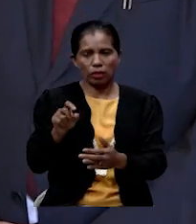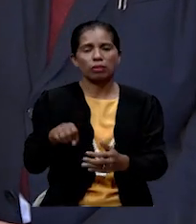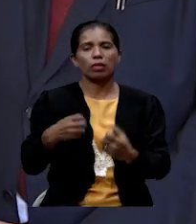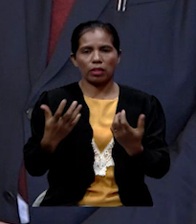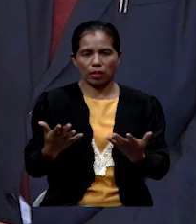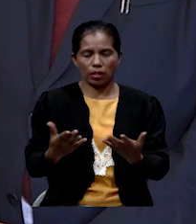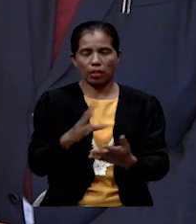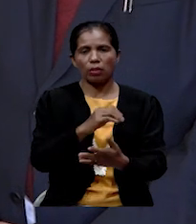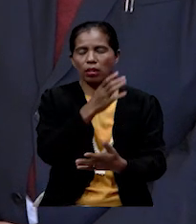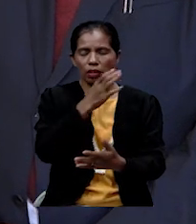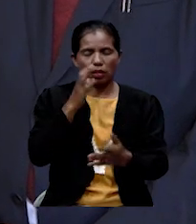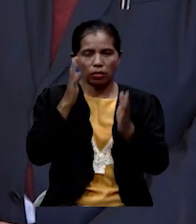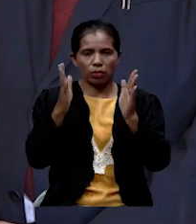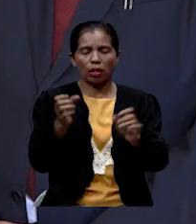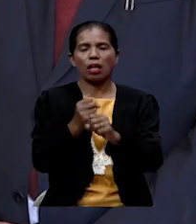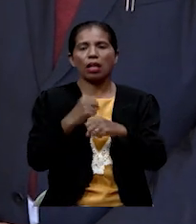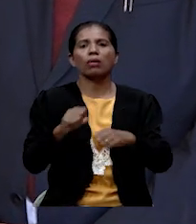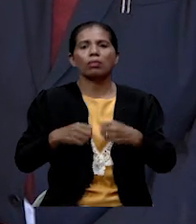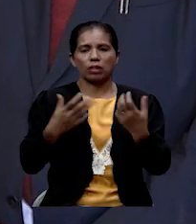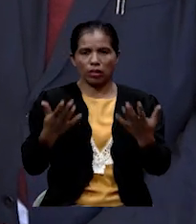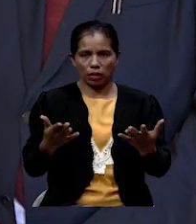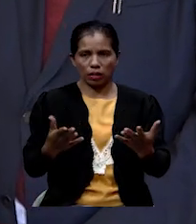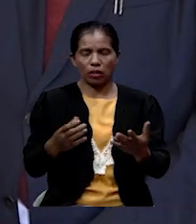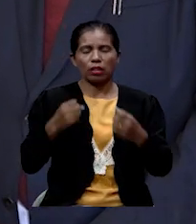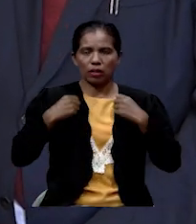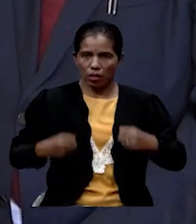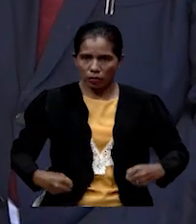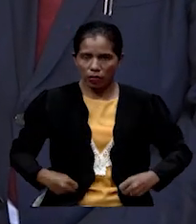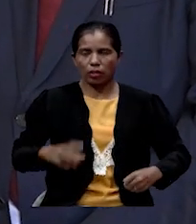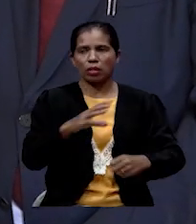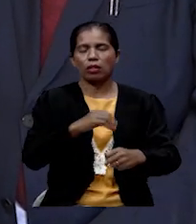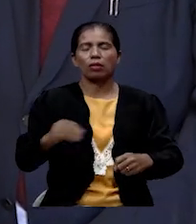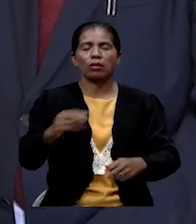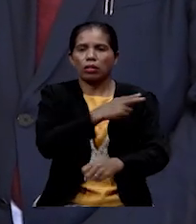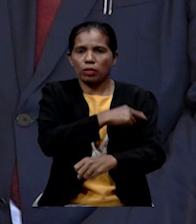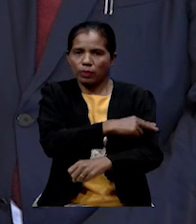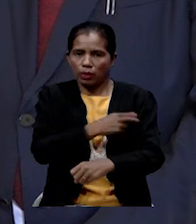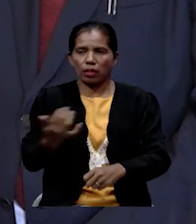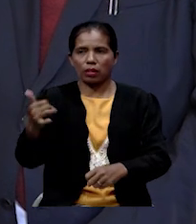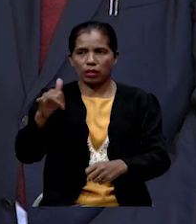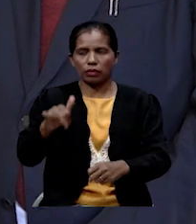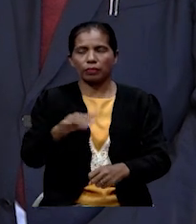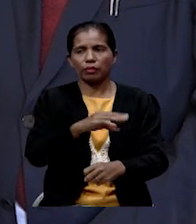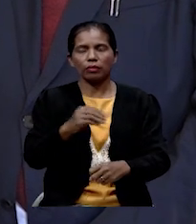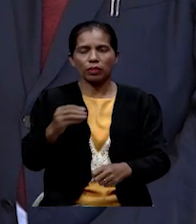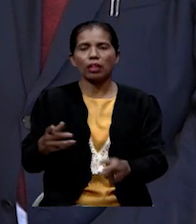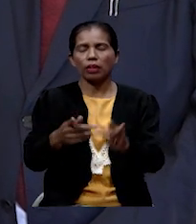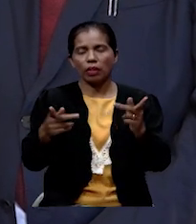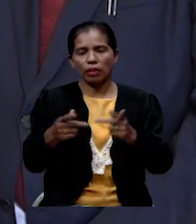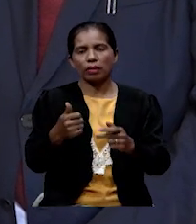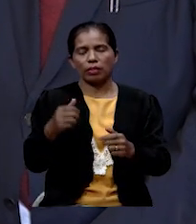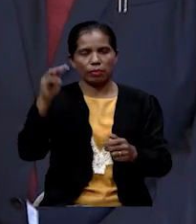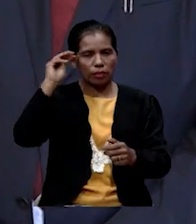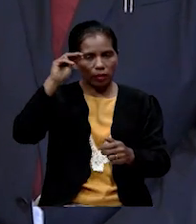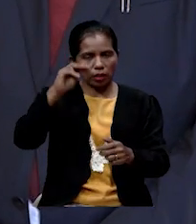se agricultura, produção, né, no sauna. Saúde, clínica, cira, etc, etc, né, cada